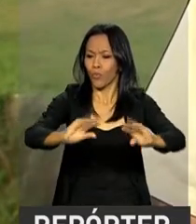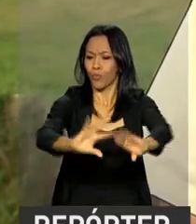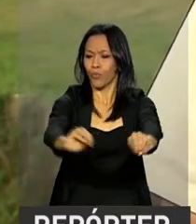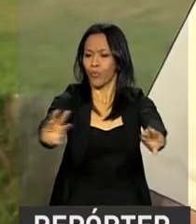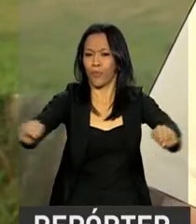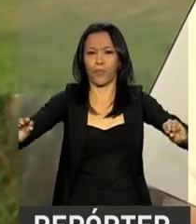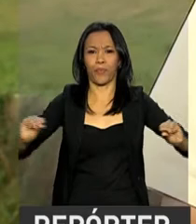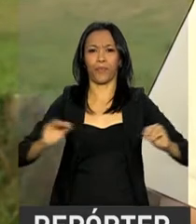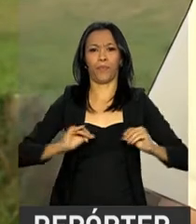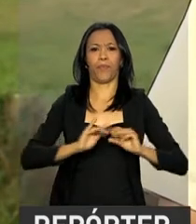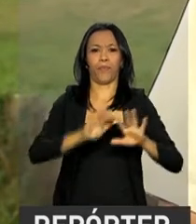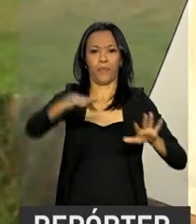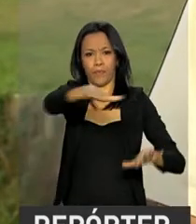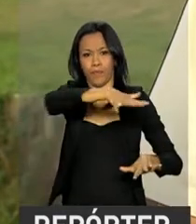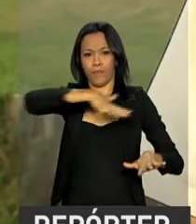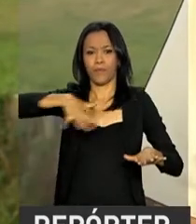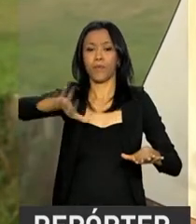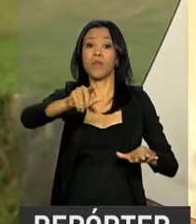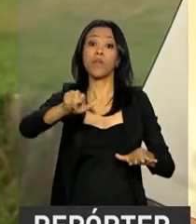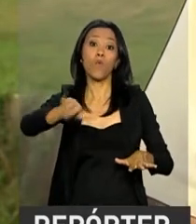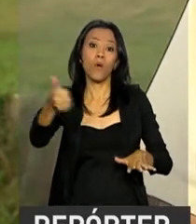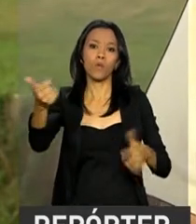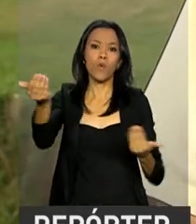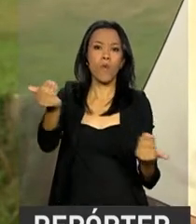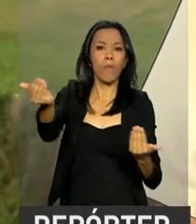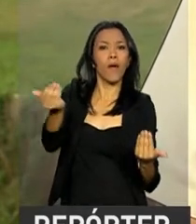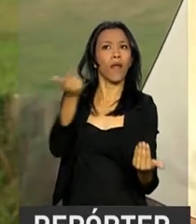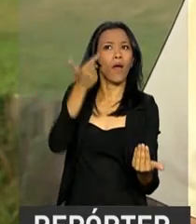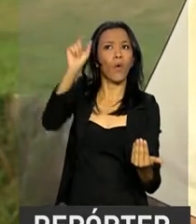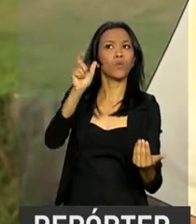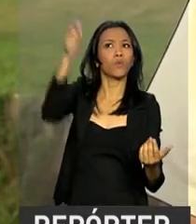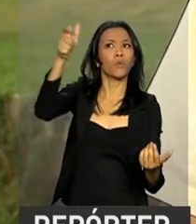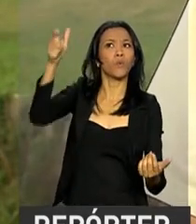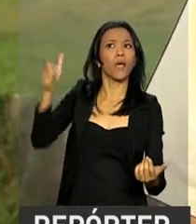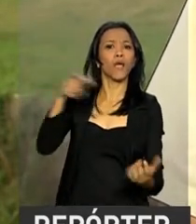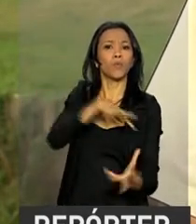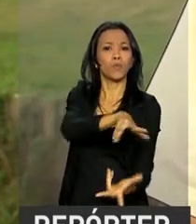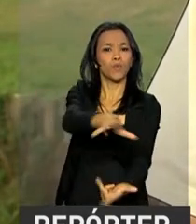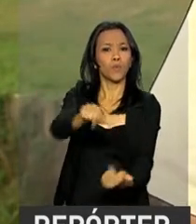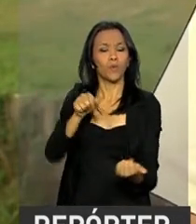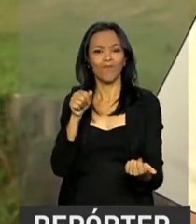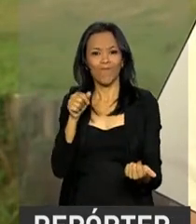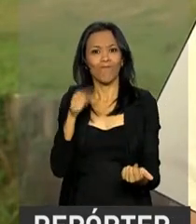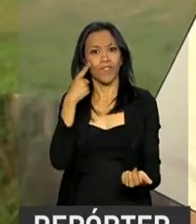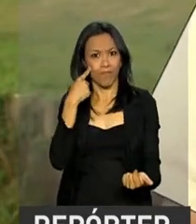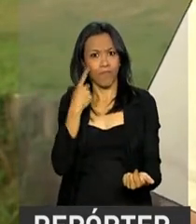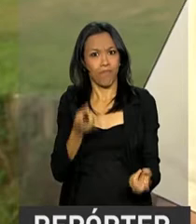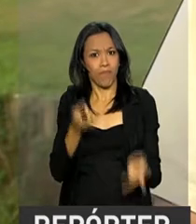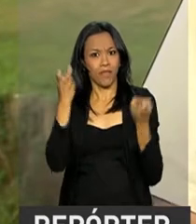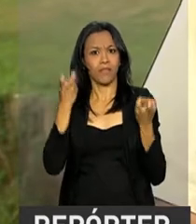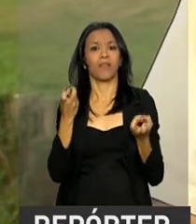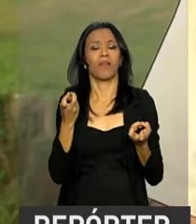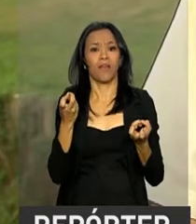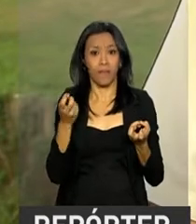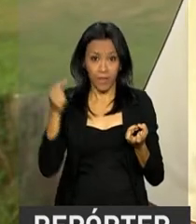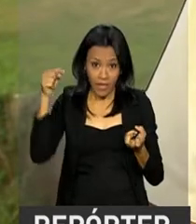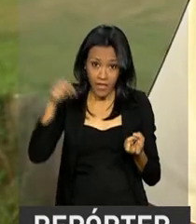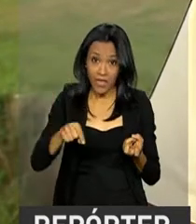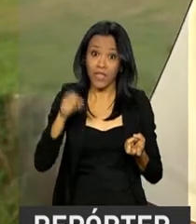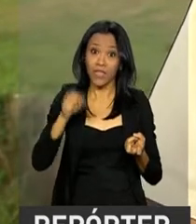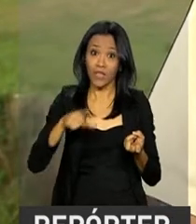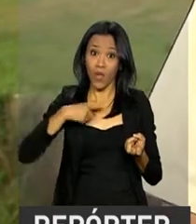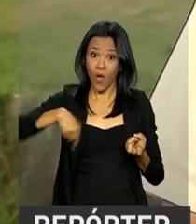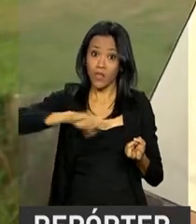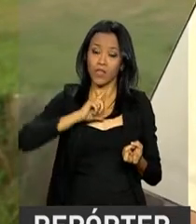planeta e quando você compara o pantanal a outras áreas similares pelo planeta você vê o tamanho você ver a diversidade que nós